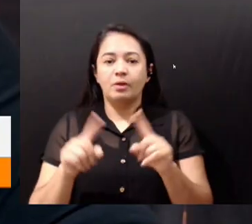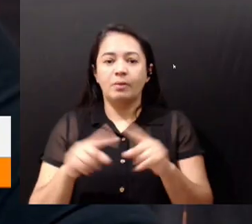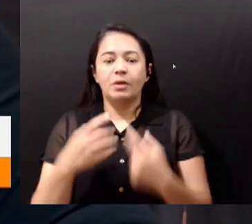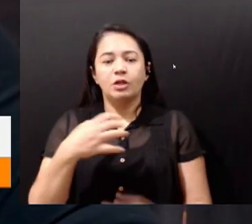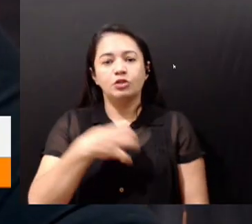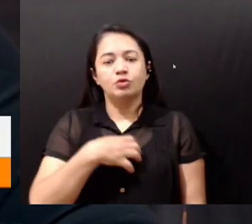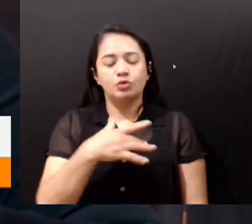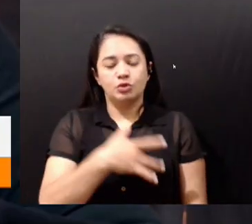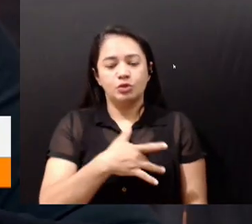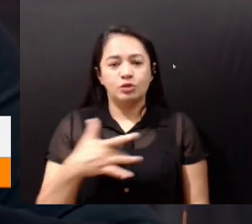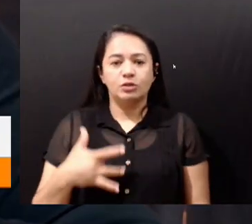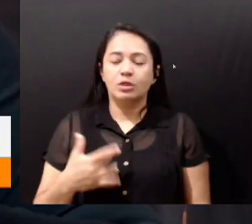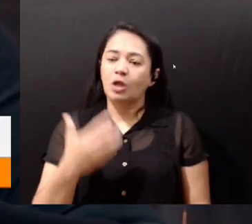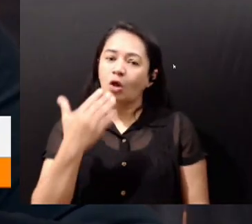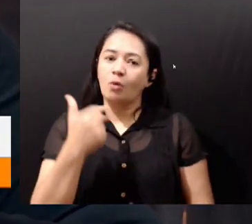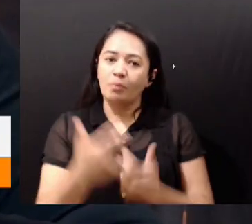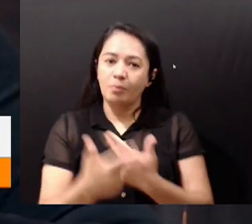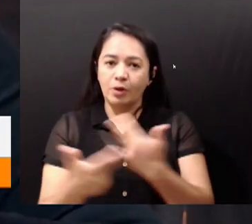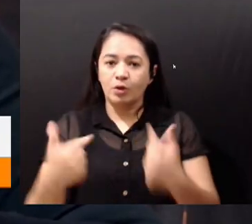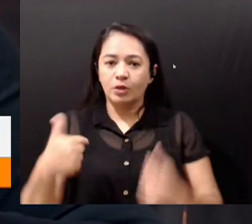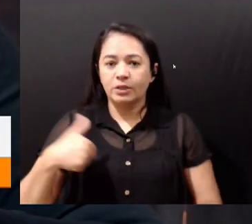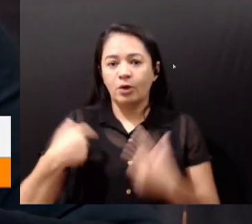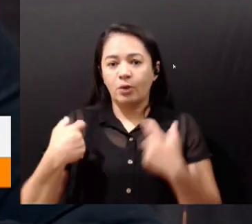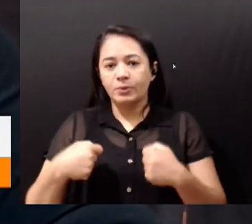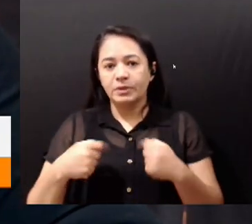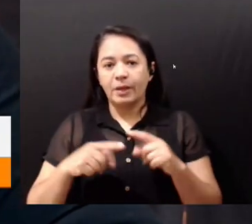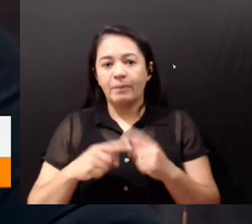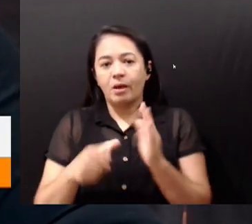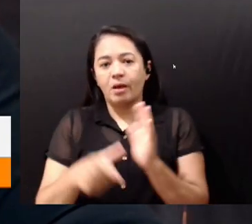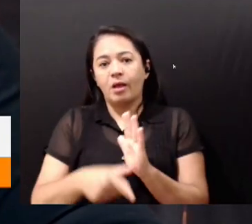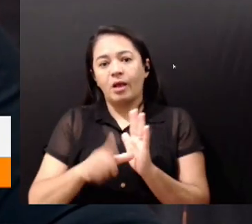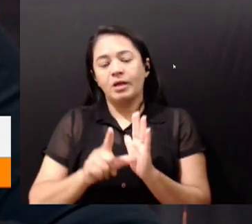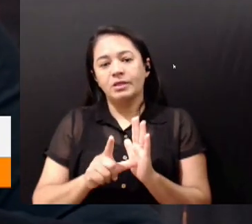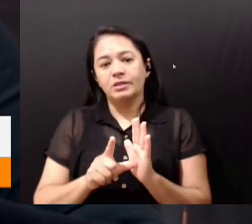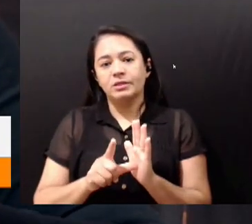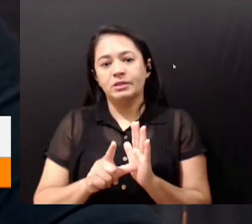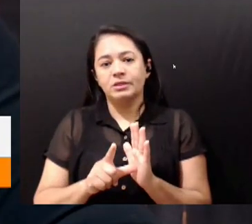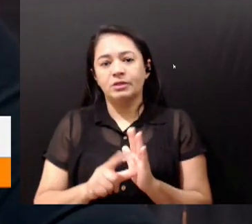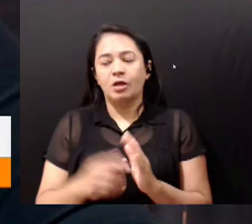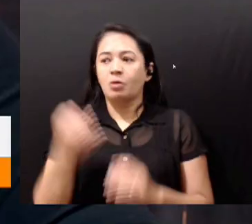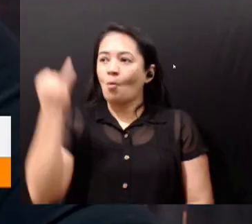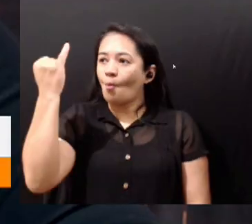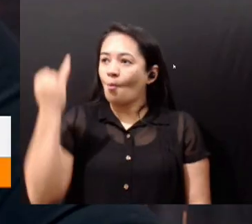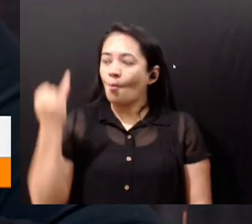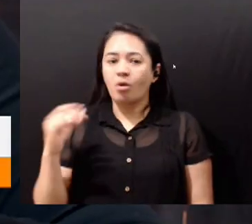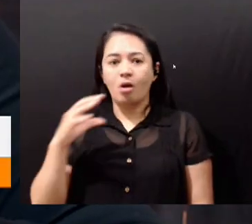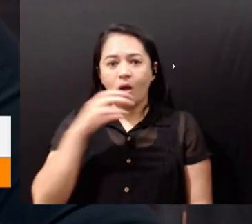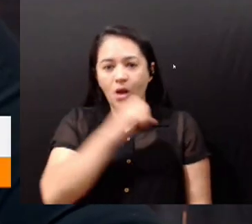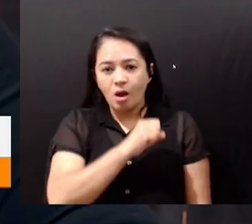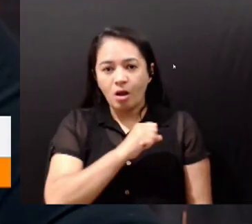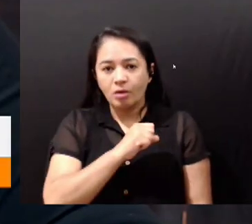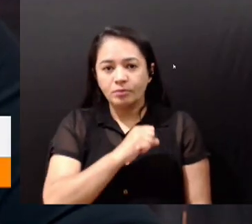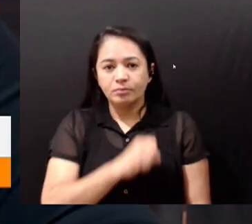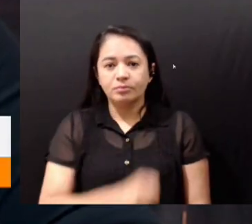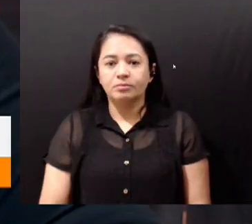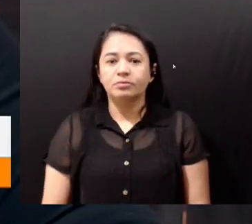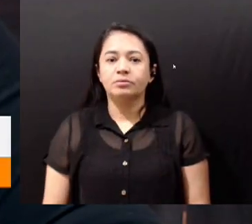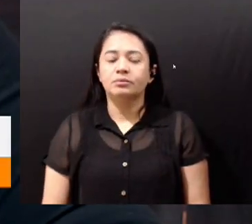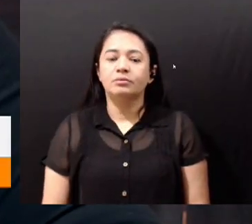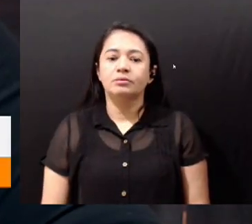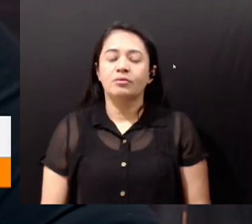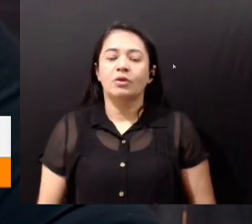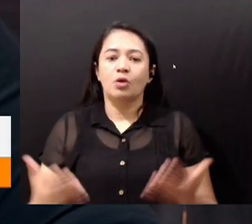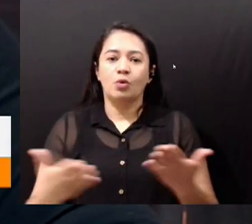coisas que eu precisava, mas antes disso, né, e emagreci muito rápido, então perdi muita massa, né, hoje eu sei